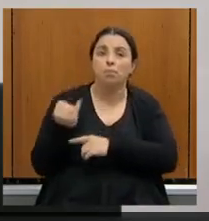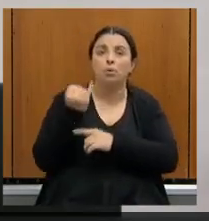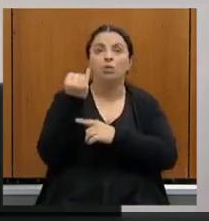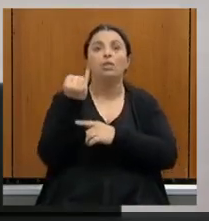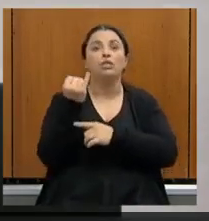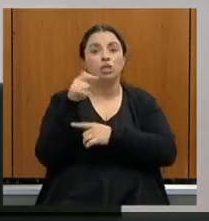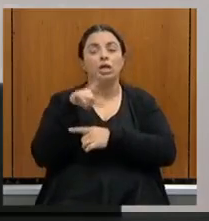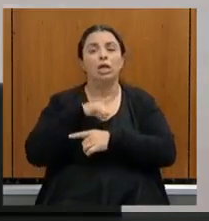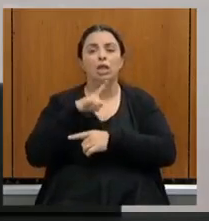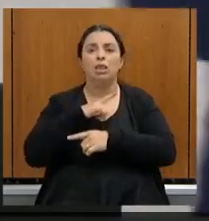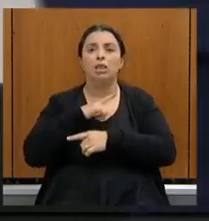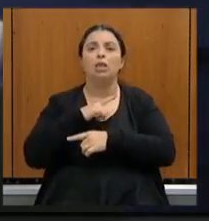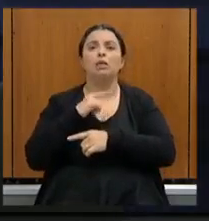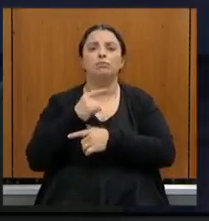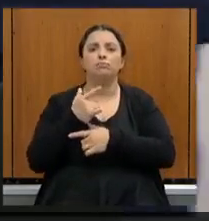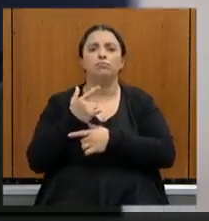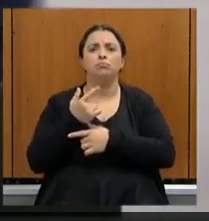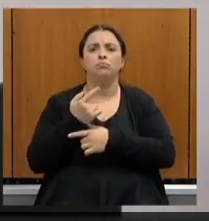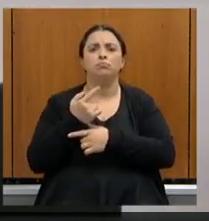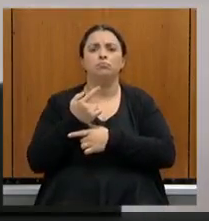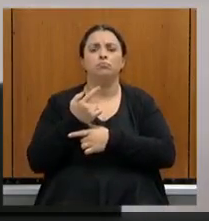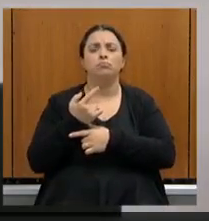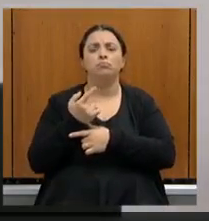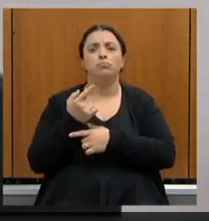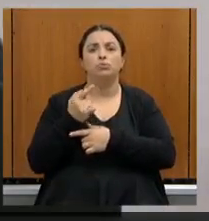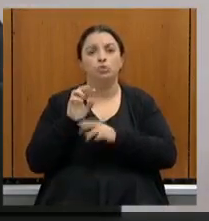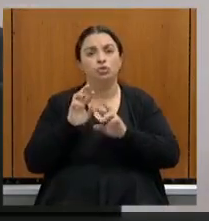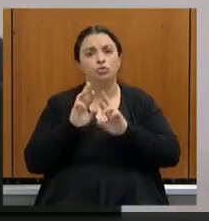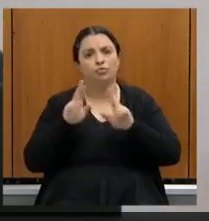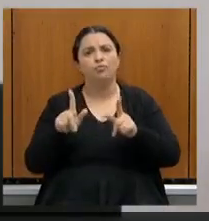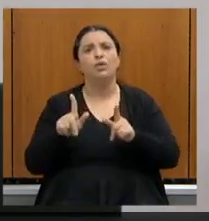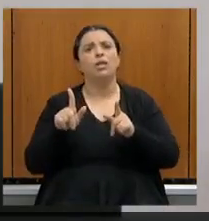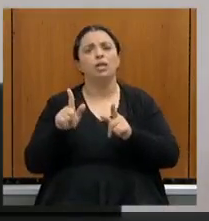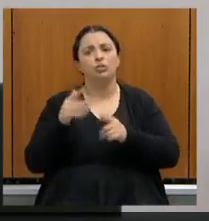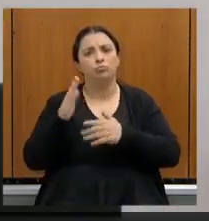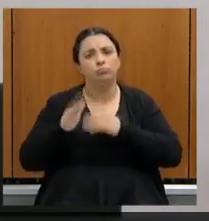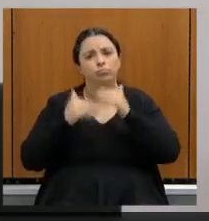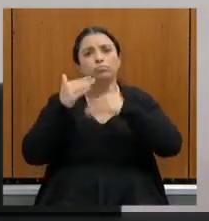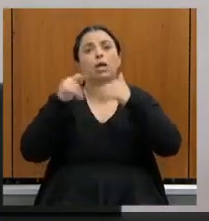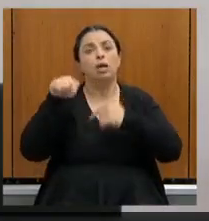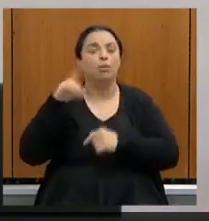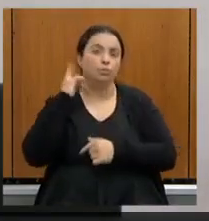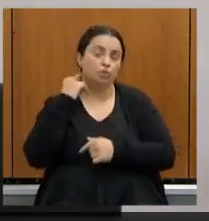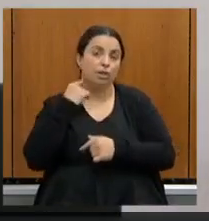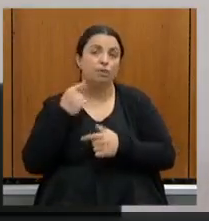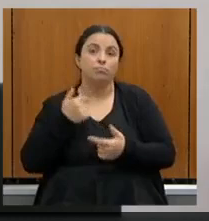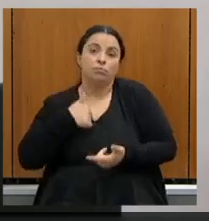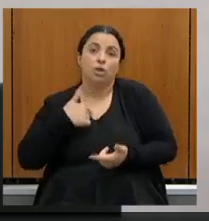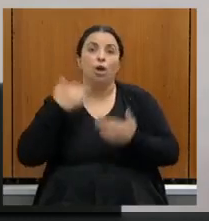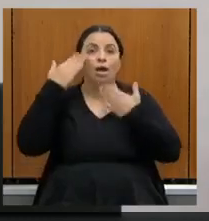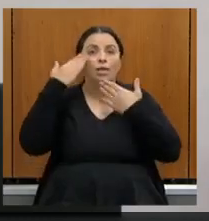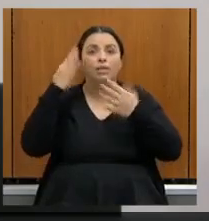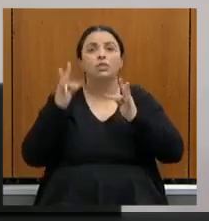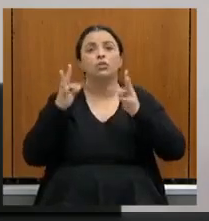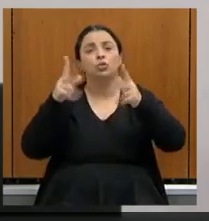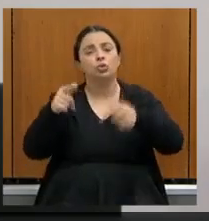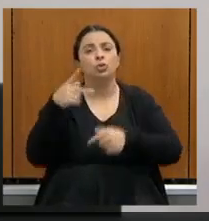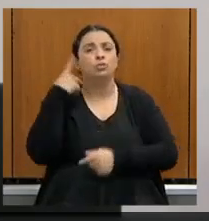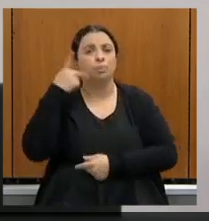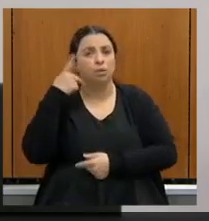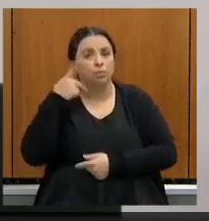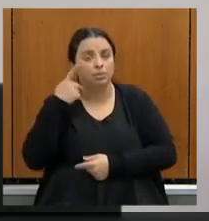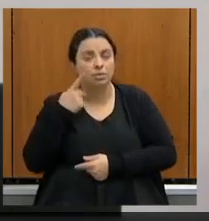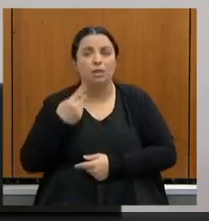fazendo a diferença por toda Minas Gerais então quero aqui agradecer a todos os parlamentares que